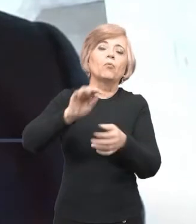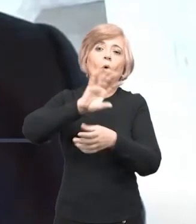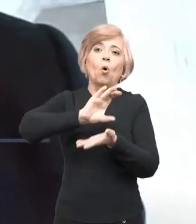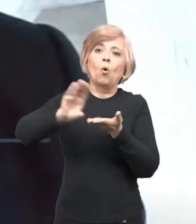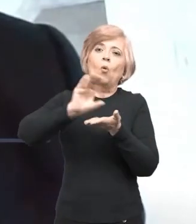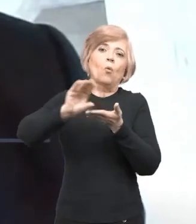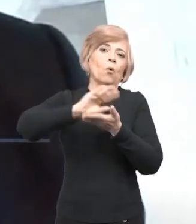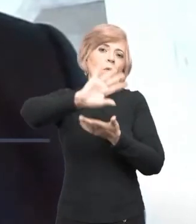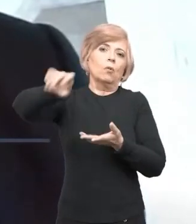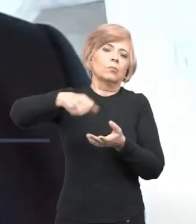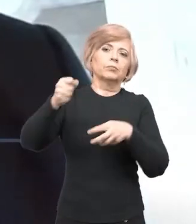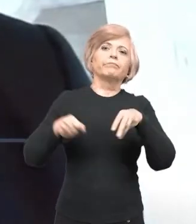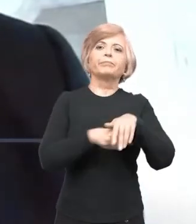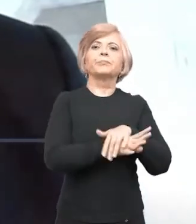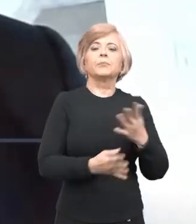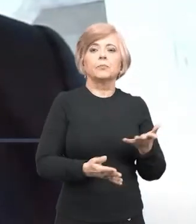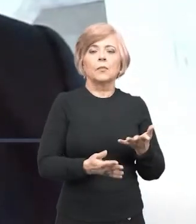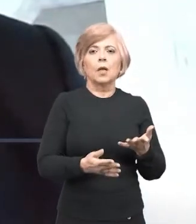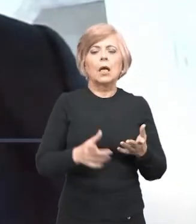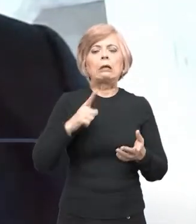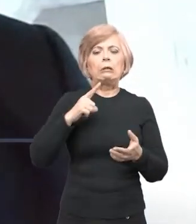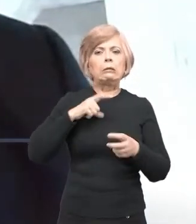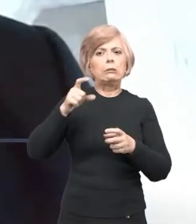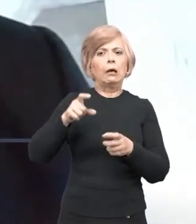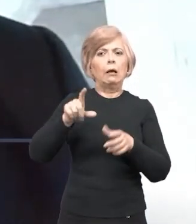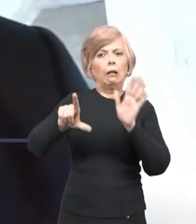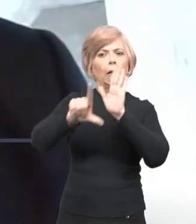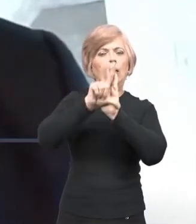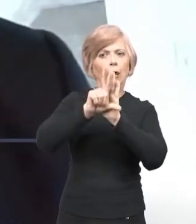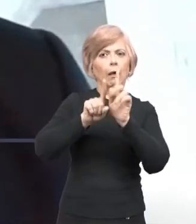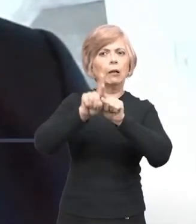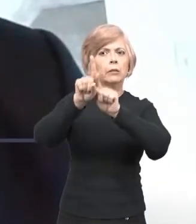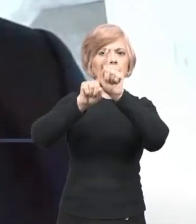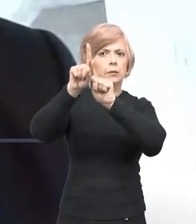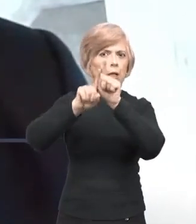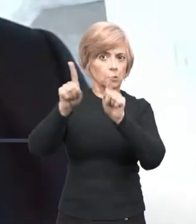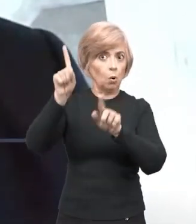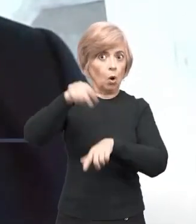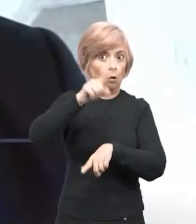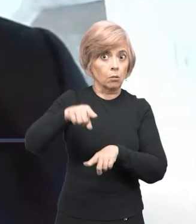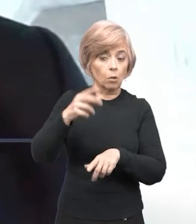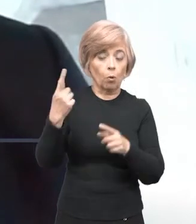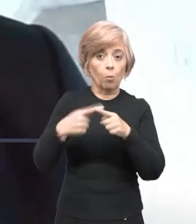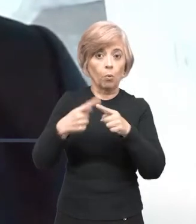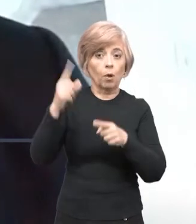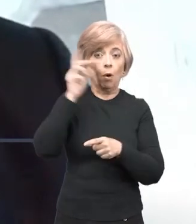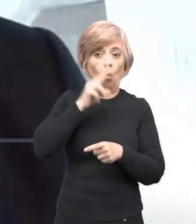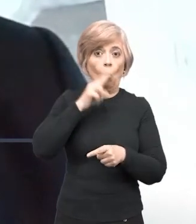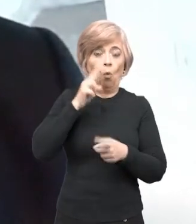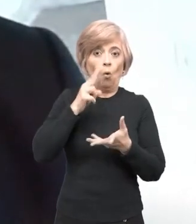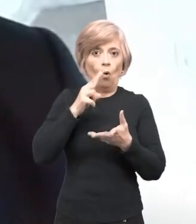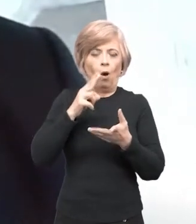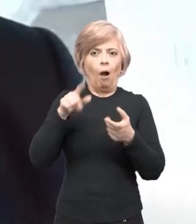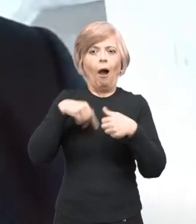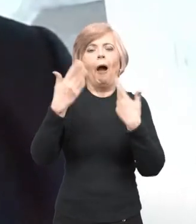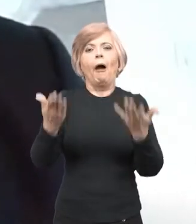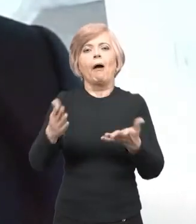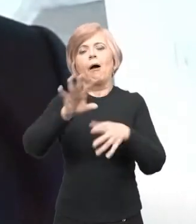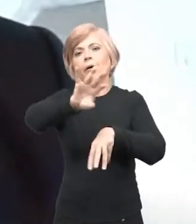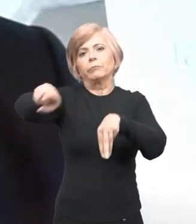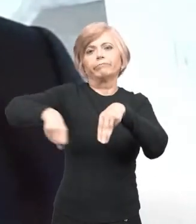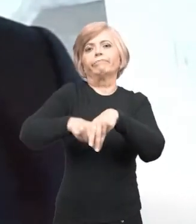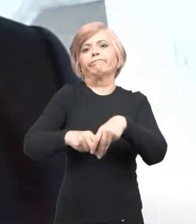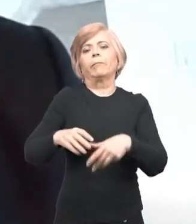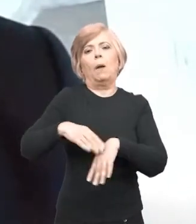pandemia, as restrições da lei de licitações elas acabaram diminuindo, né, para que você tivesse